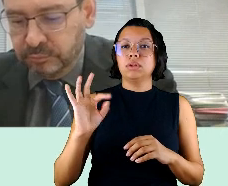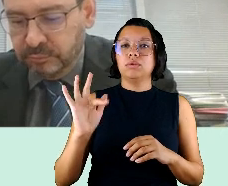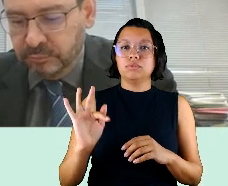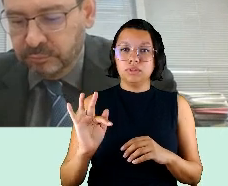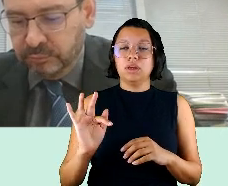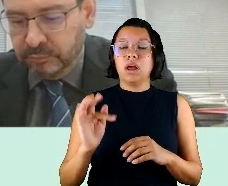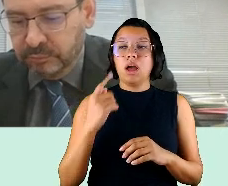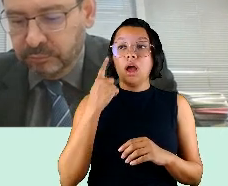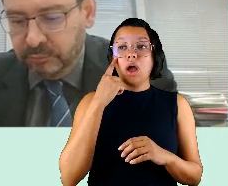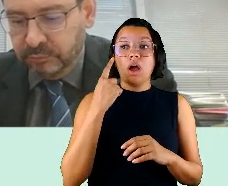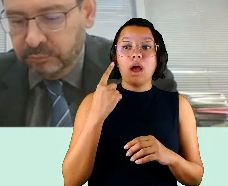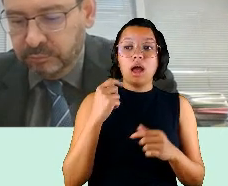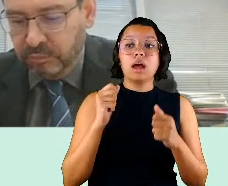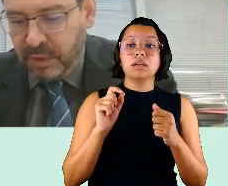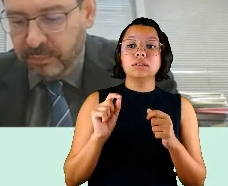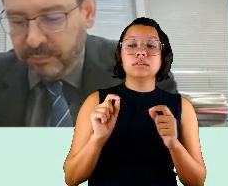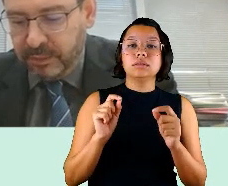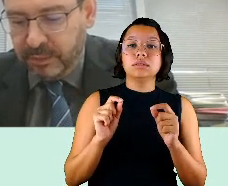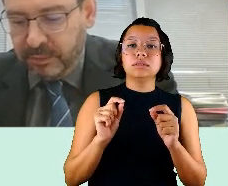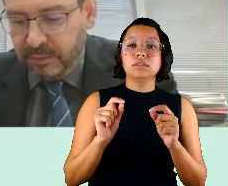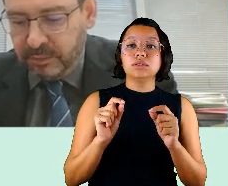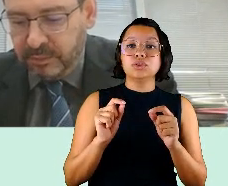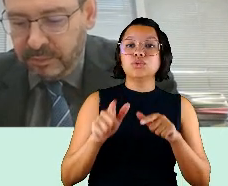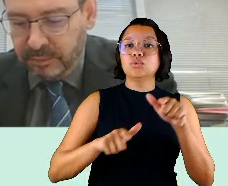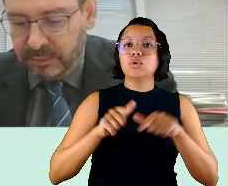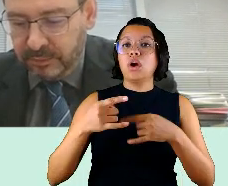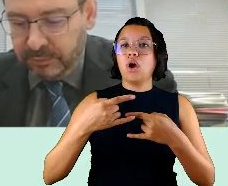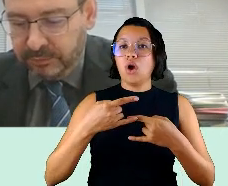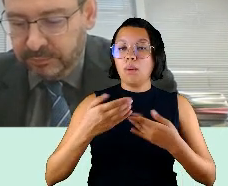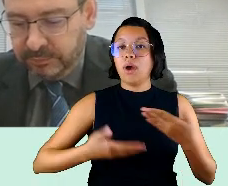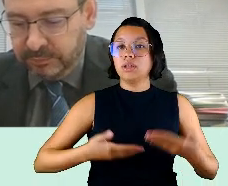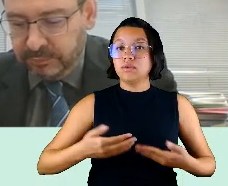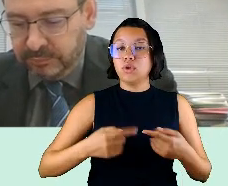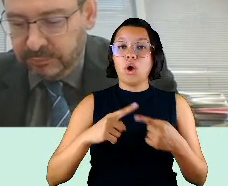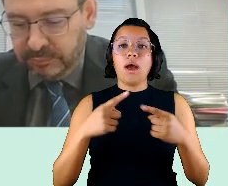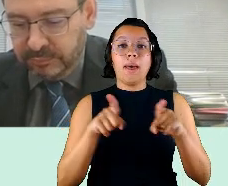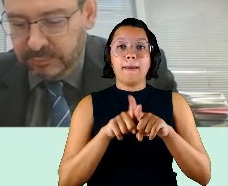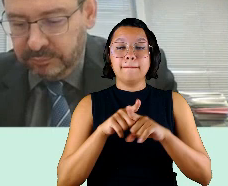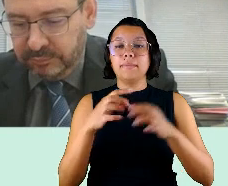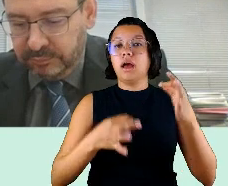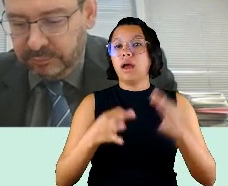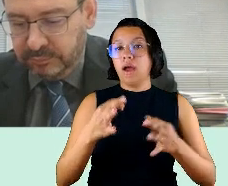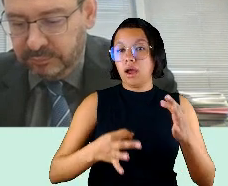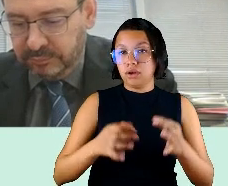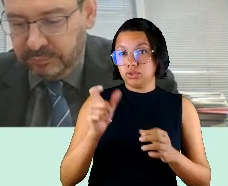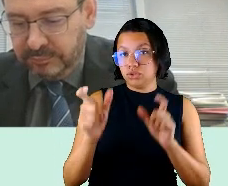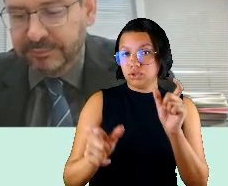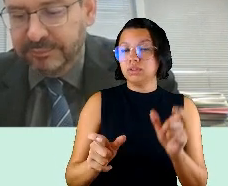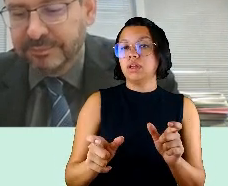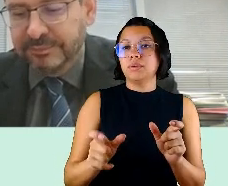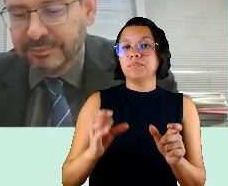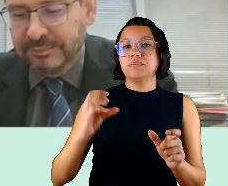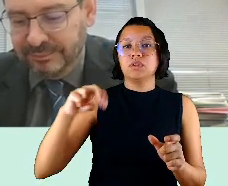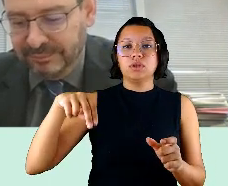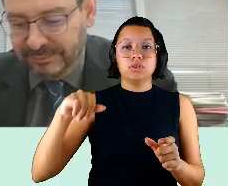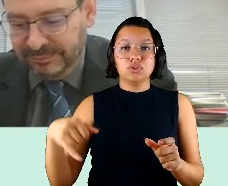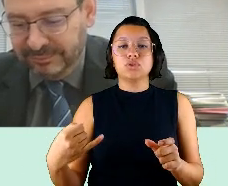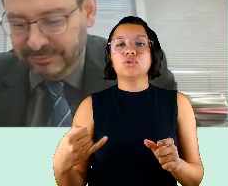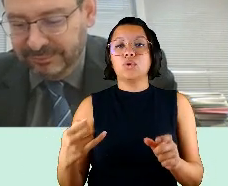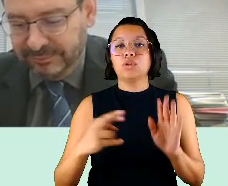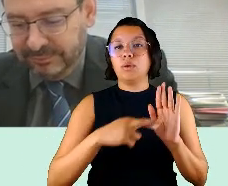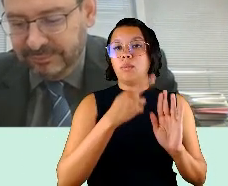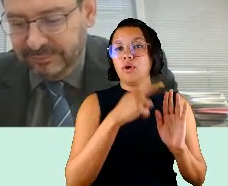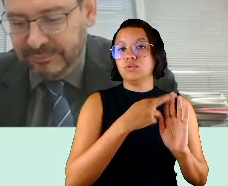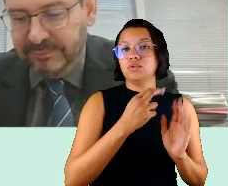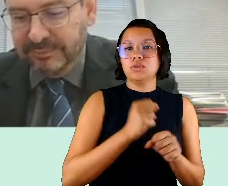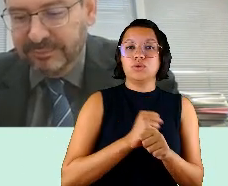prevê o teletrabalho para servidores e também para magistrados. o CNJ também, por resolução